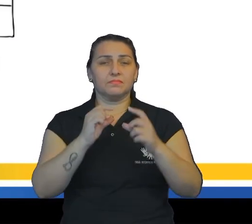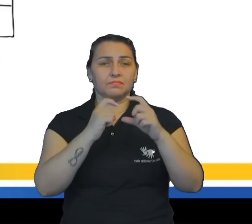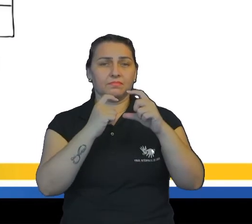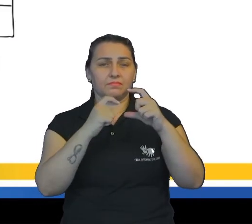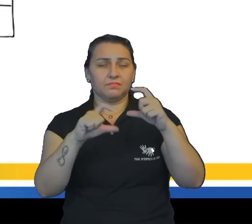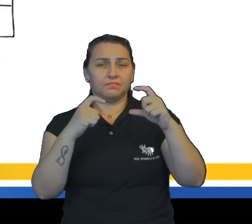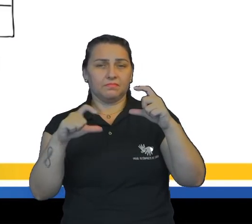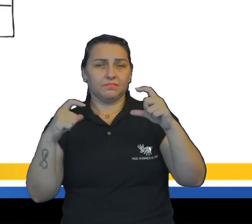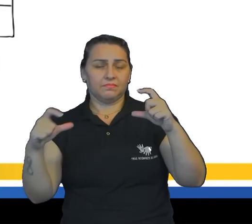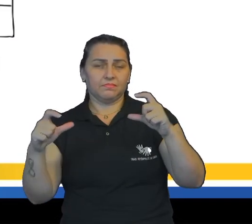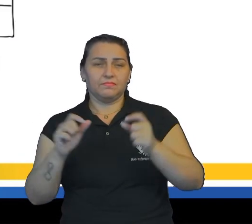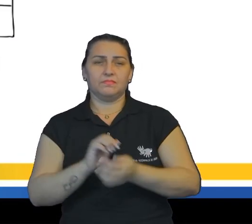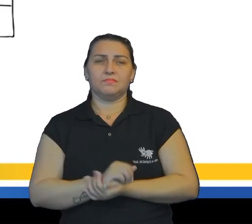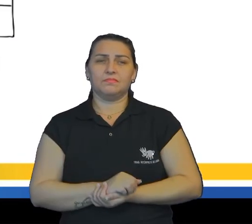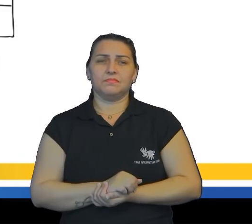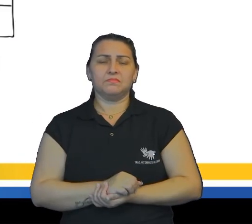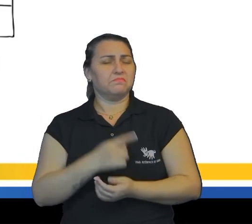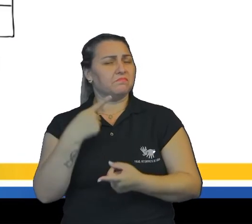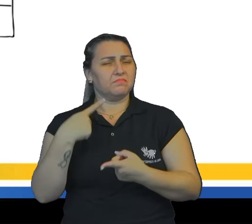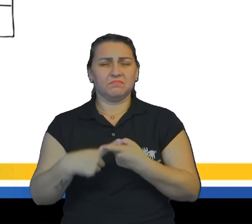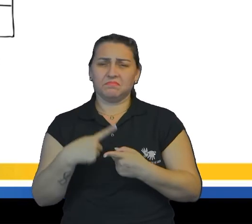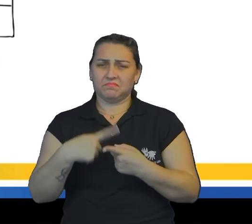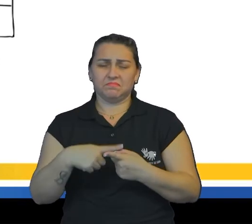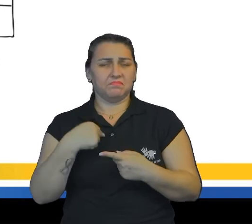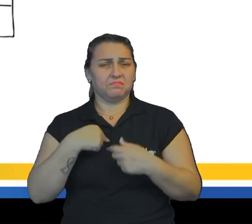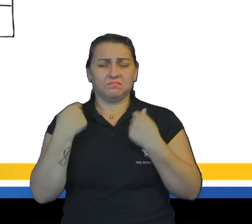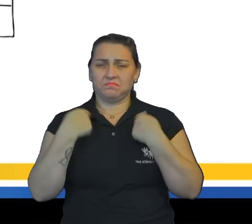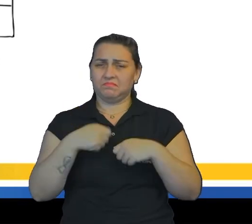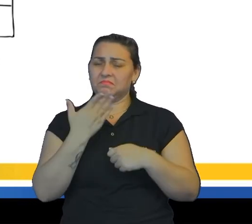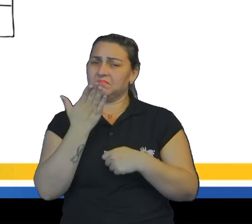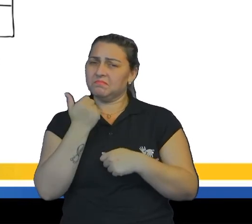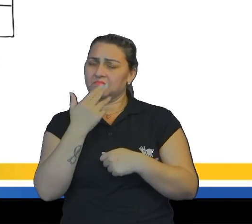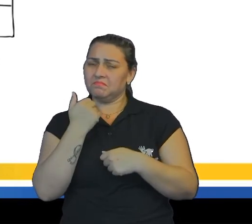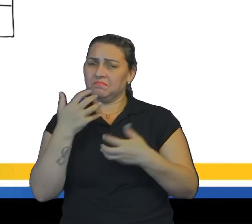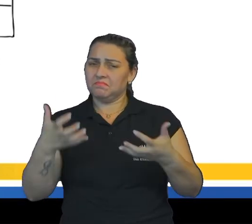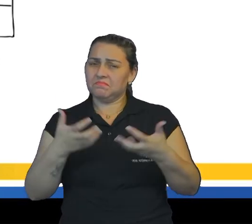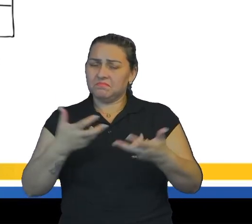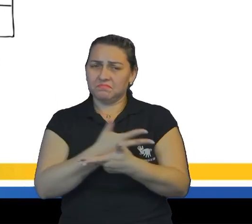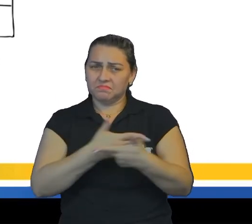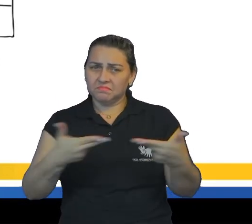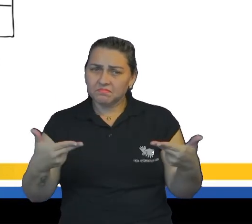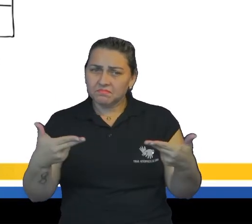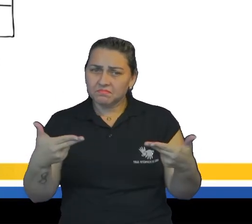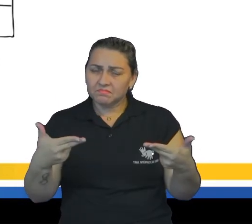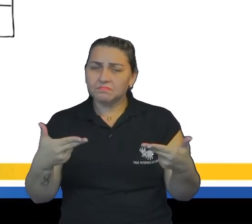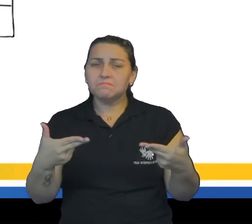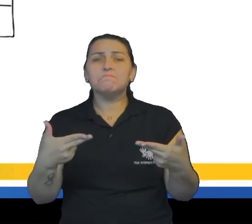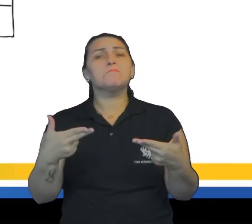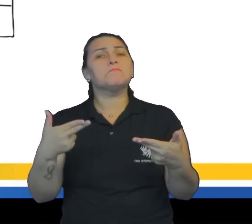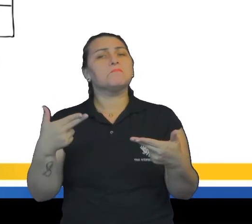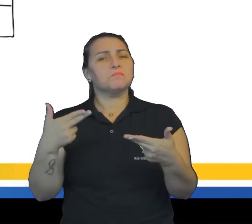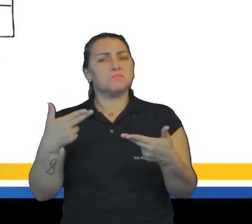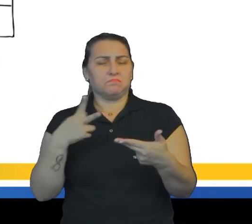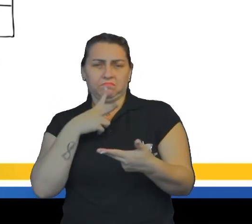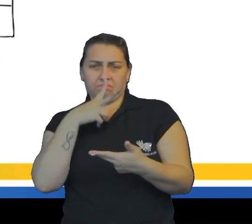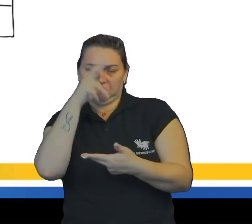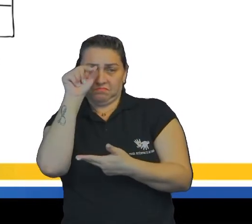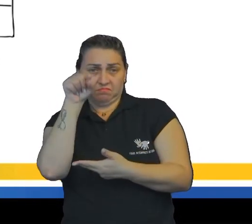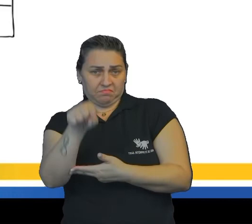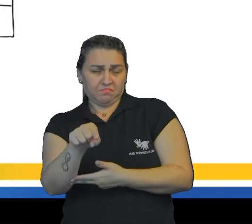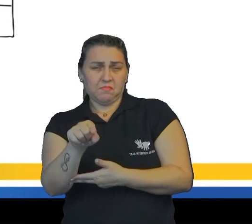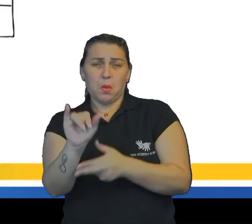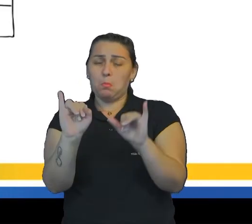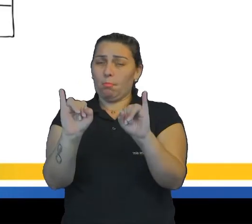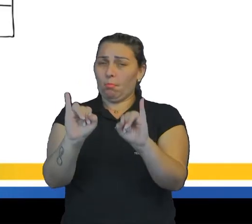Leia a tira abaixo. Por que eu preciso comer verduras e legumes? Para ficar forte, você